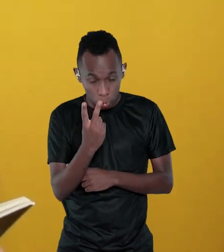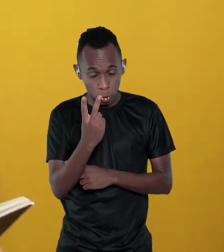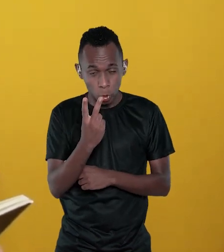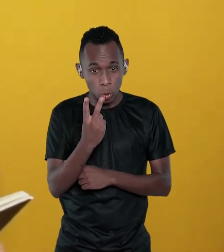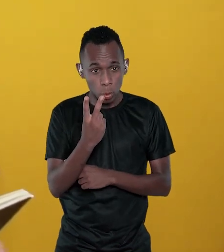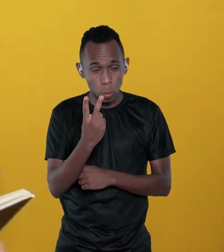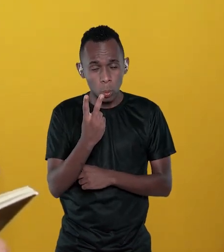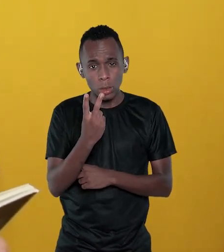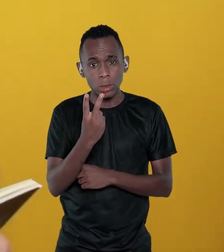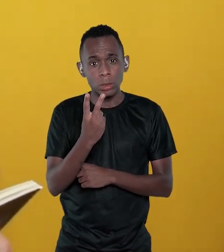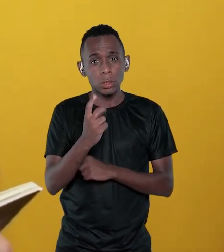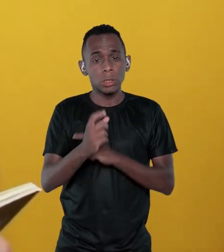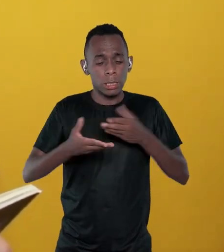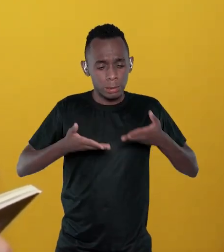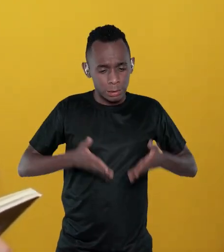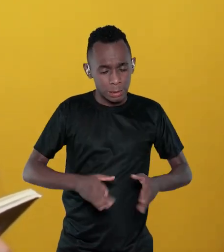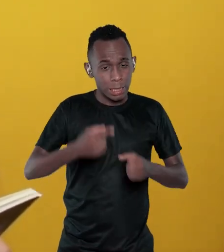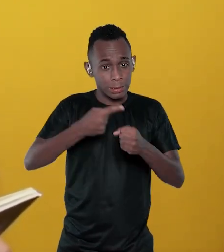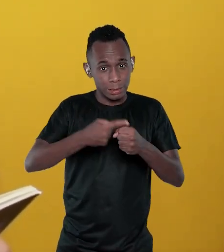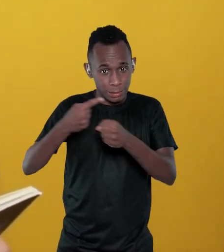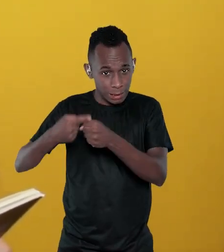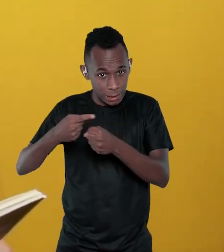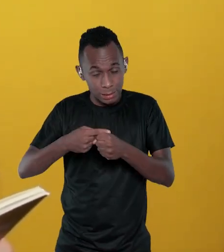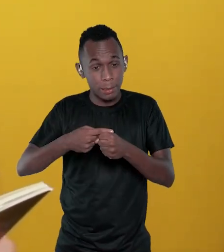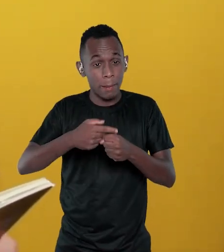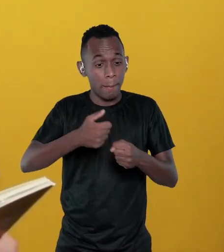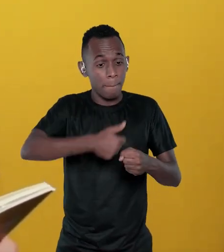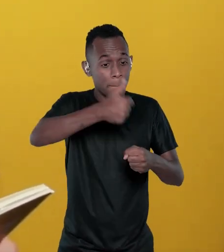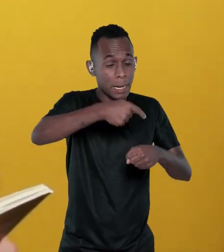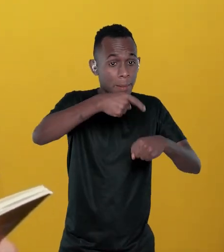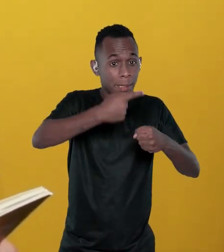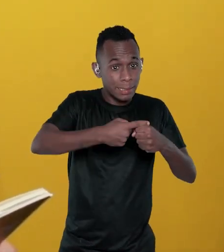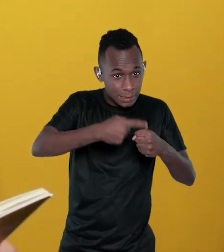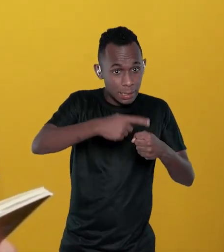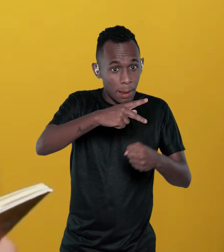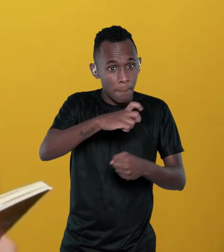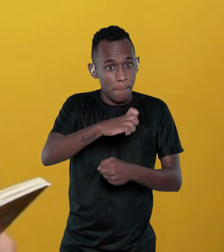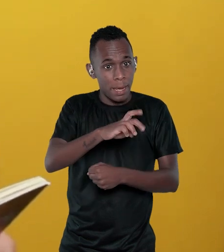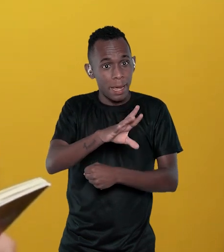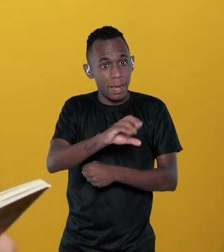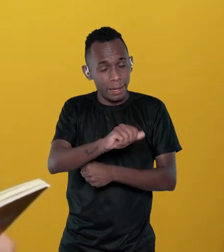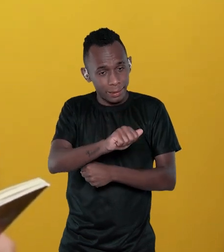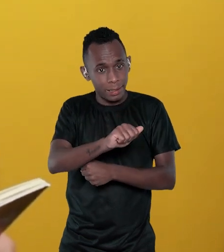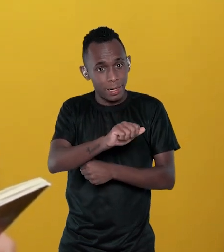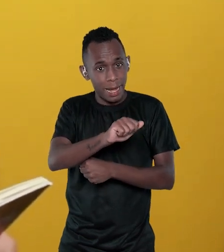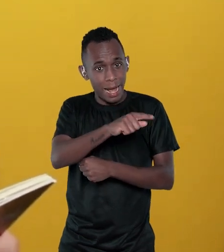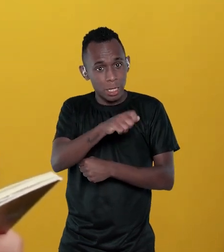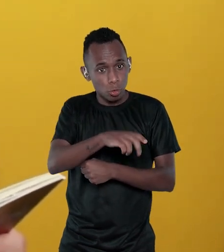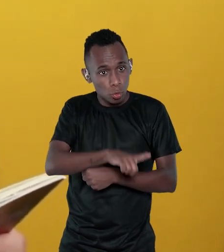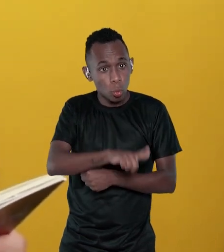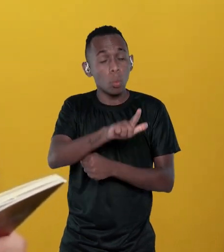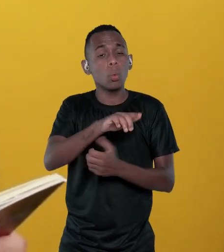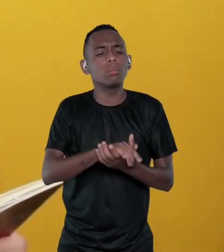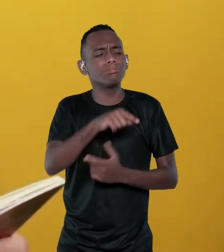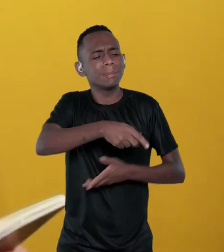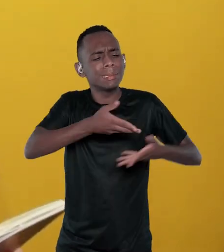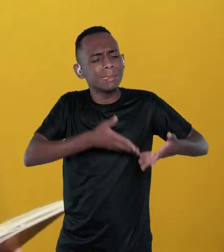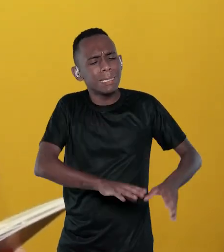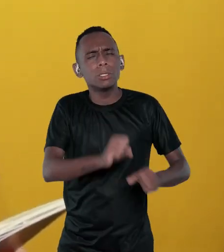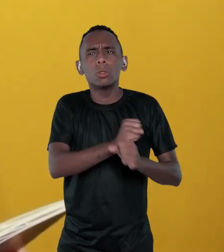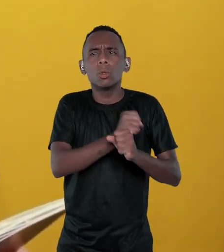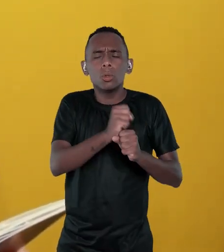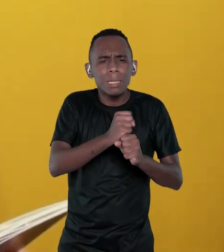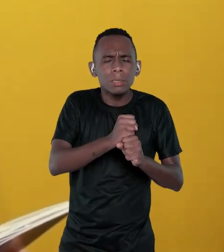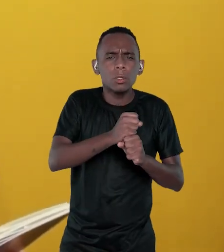patriazinhas. Pedra Azul, no nordeste de Minas Gerais, no Vale do Jequitinhonha, onde Murilo Antunes nasceu